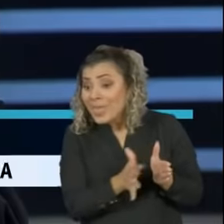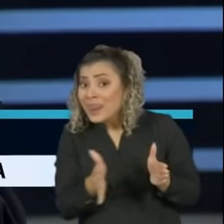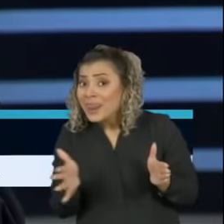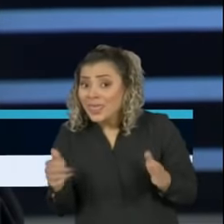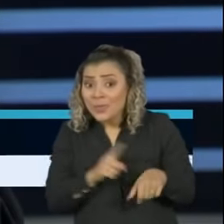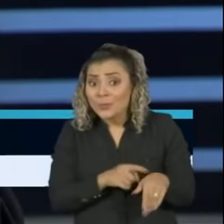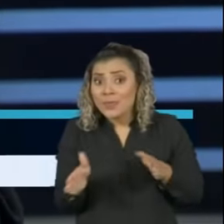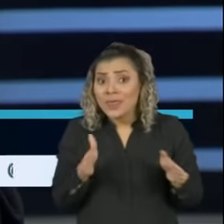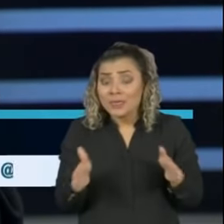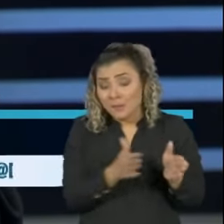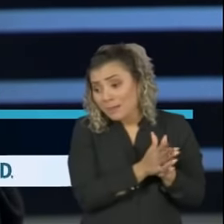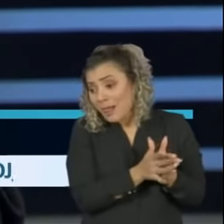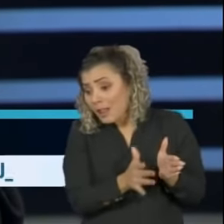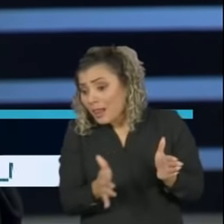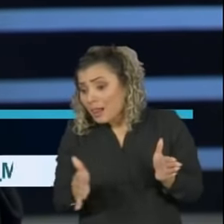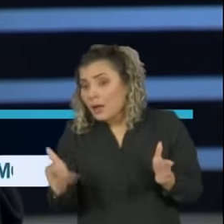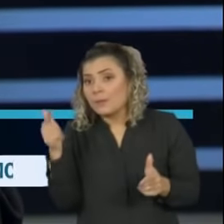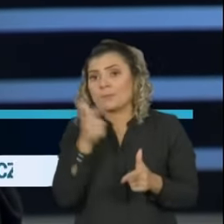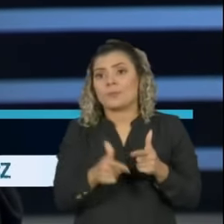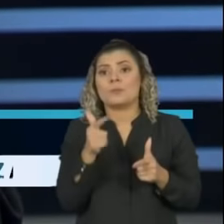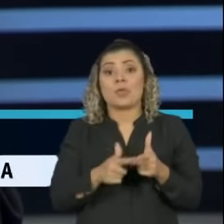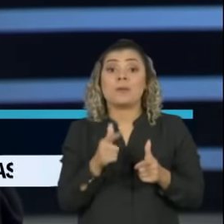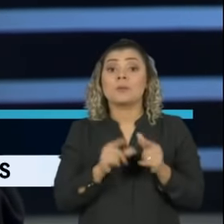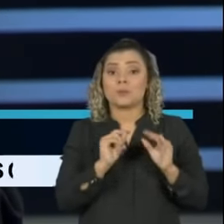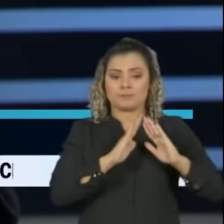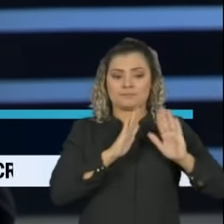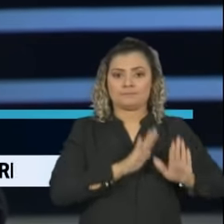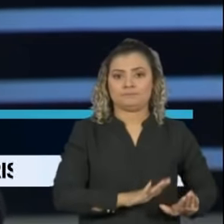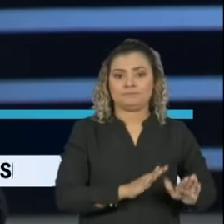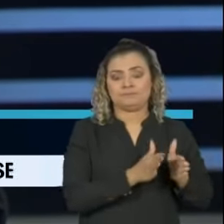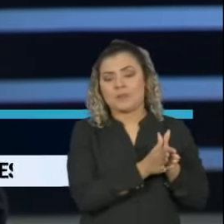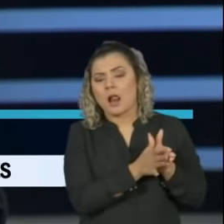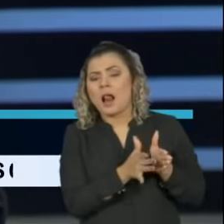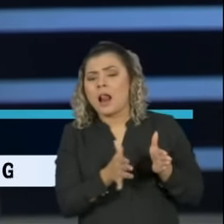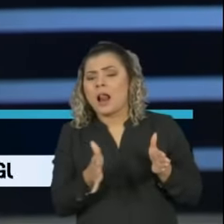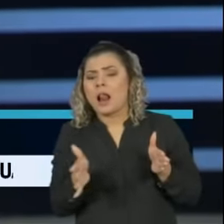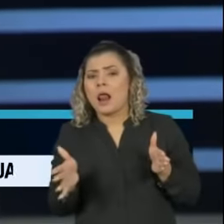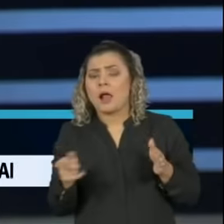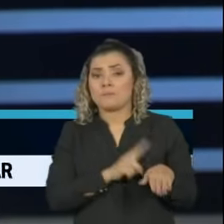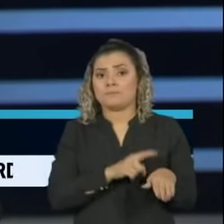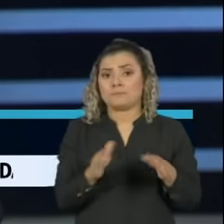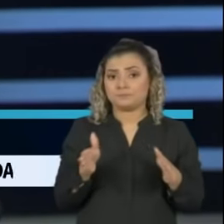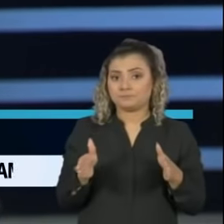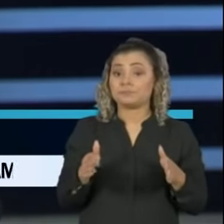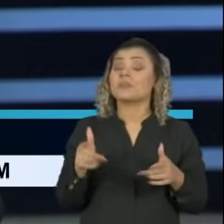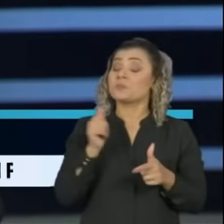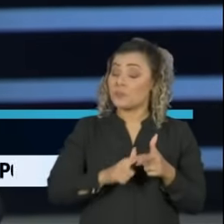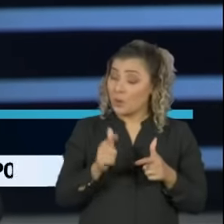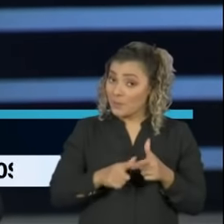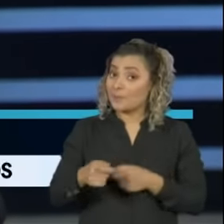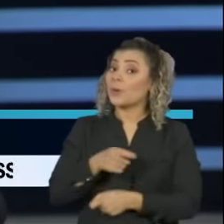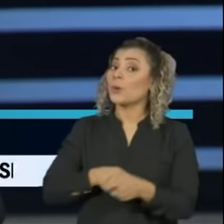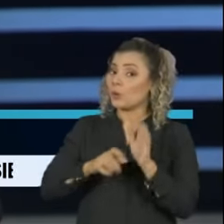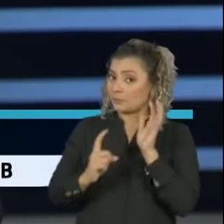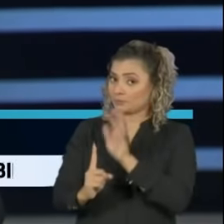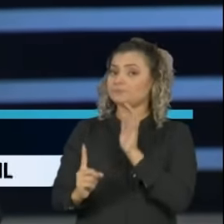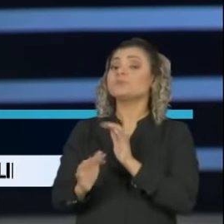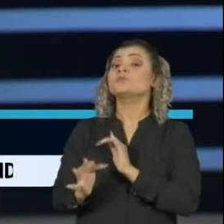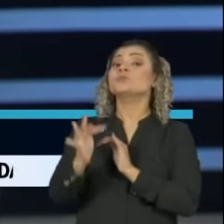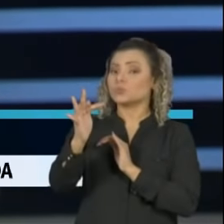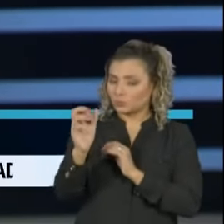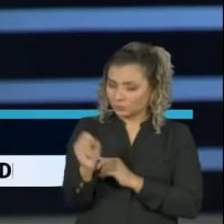diz o Hamilton Mourão, a extensão da quarentena e o complicador que isso dá do ponto de vista econômico lá na